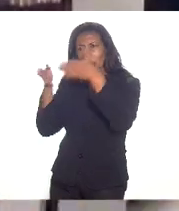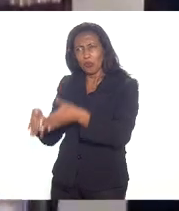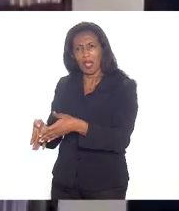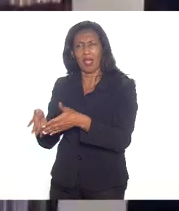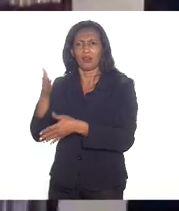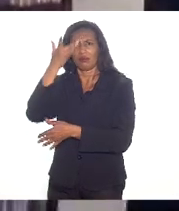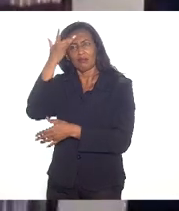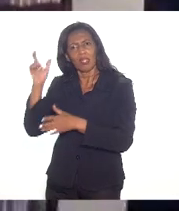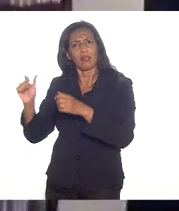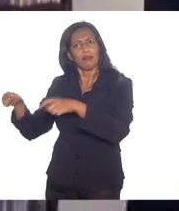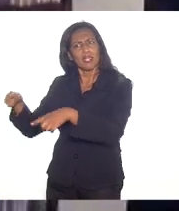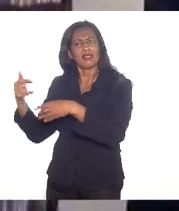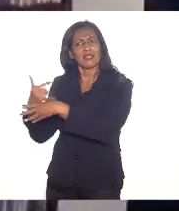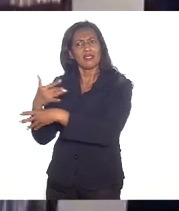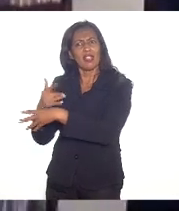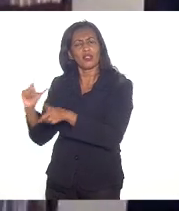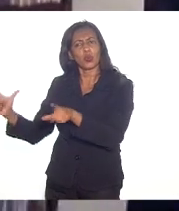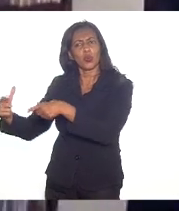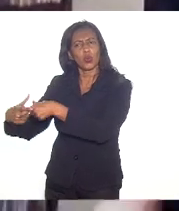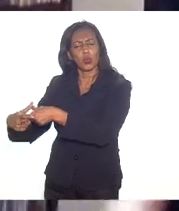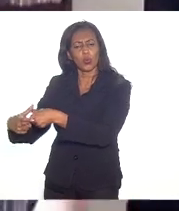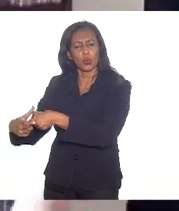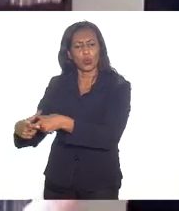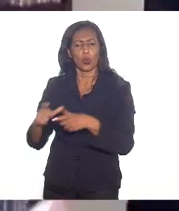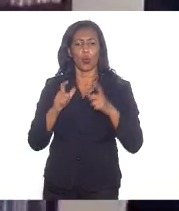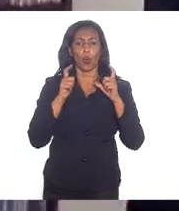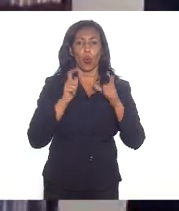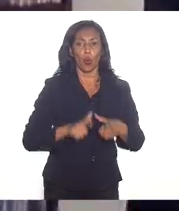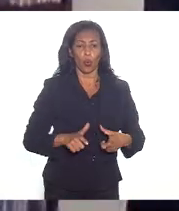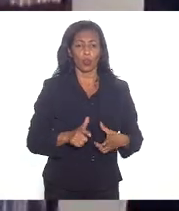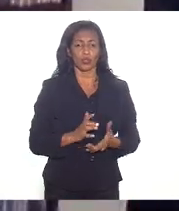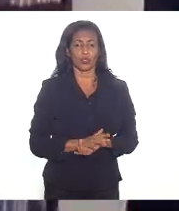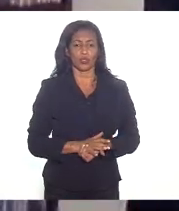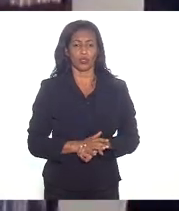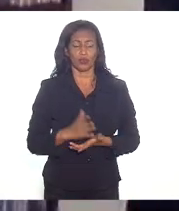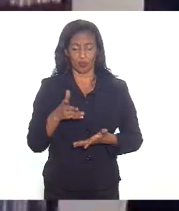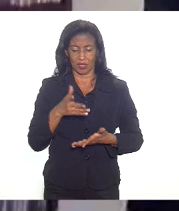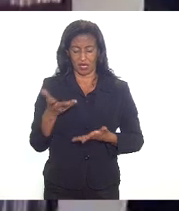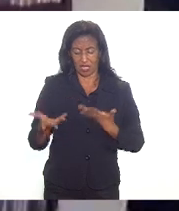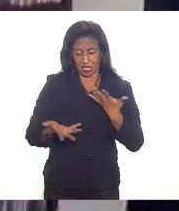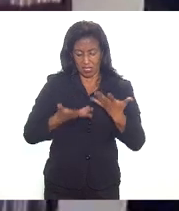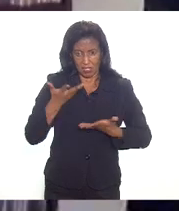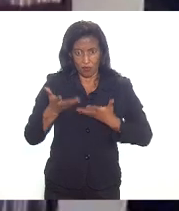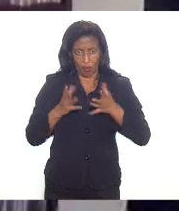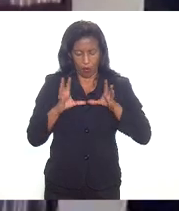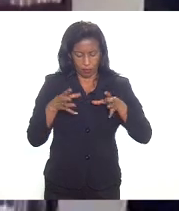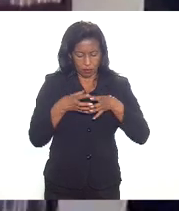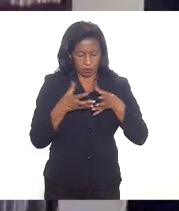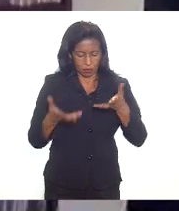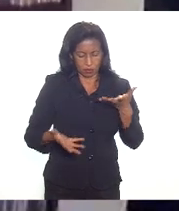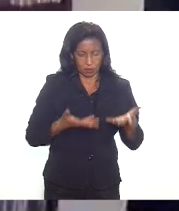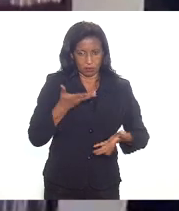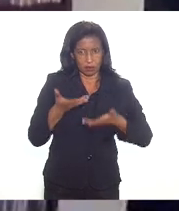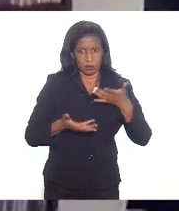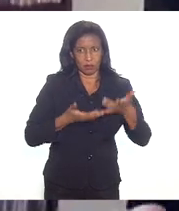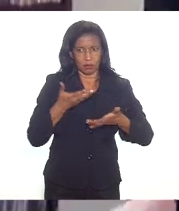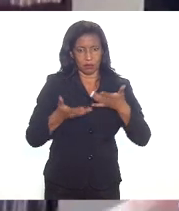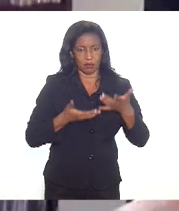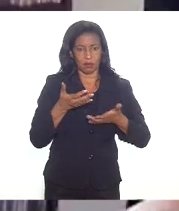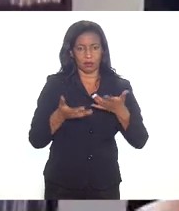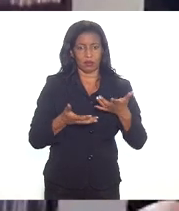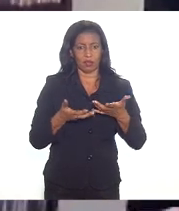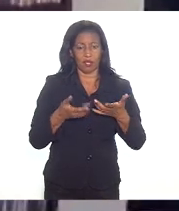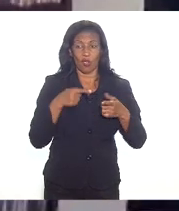aproveitamento dessas vocações naturais. Onde você, desenvolvendo a região, automaticamente você,